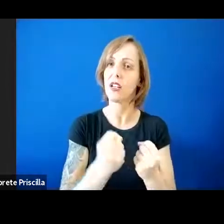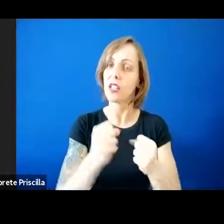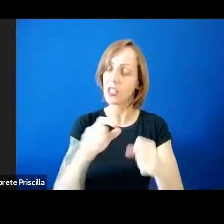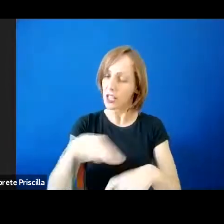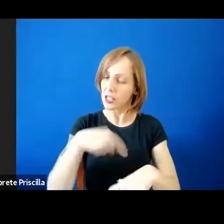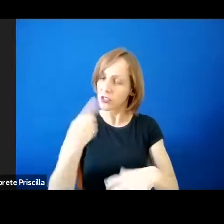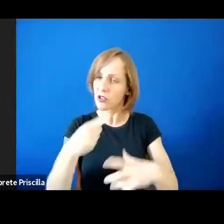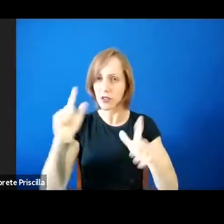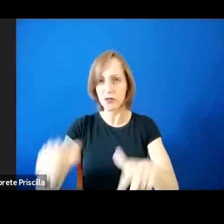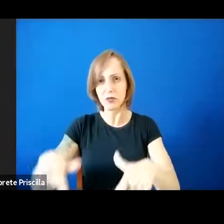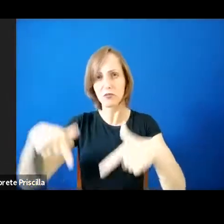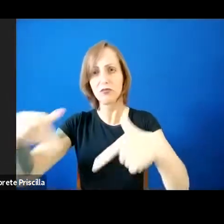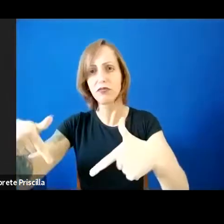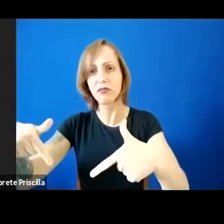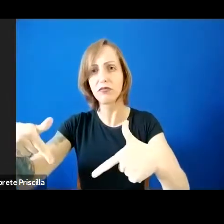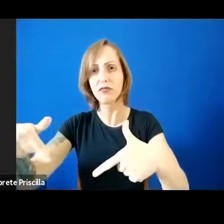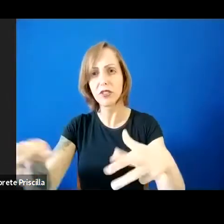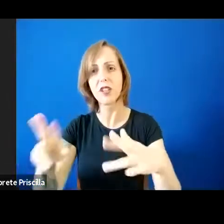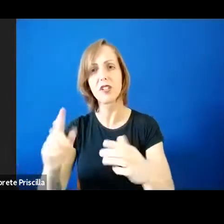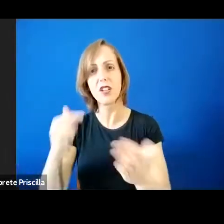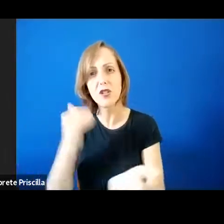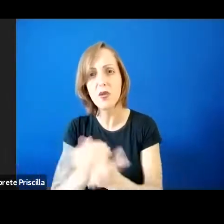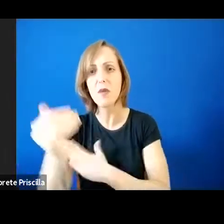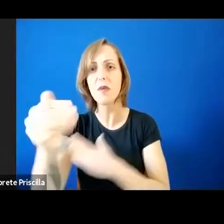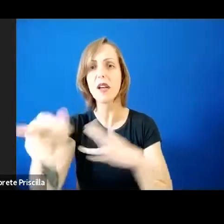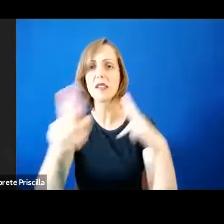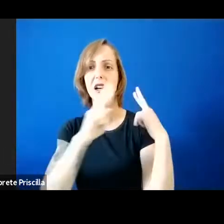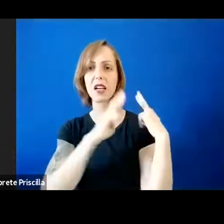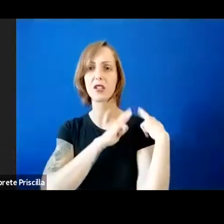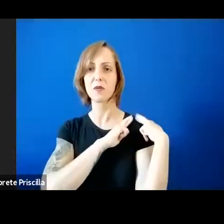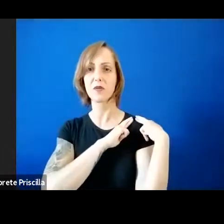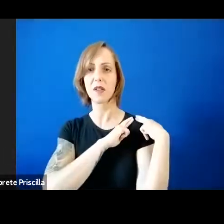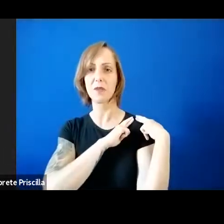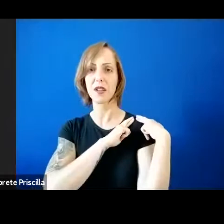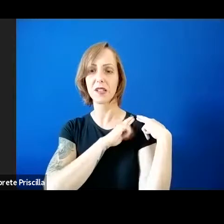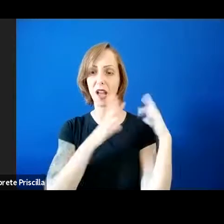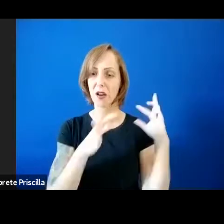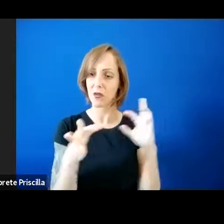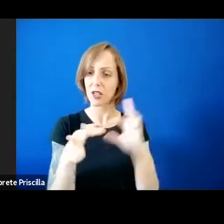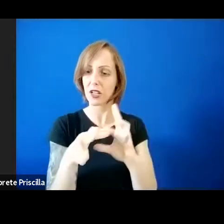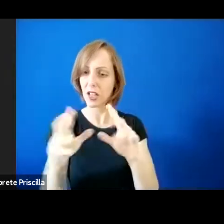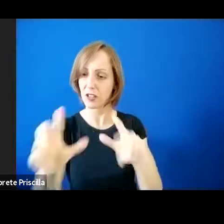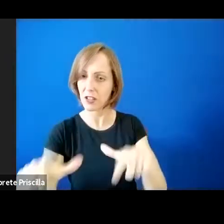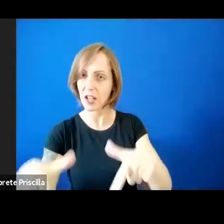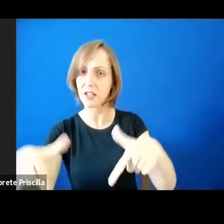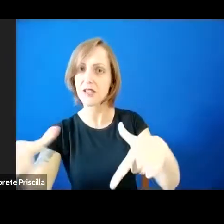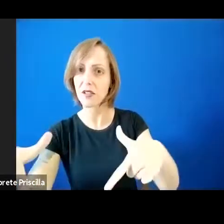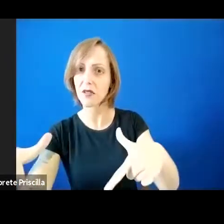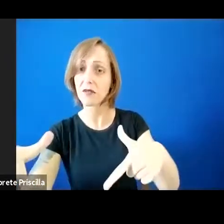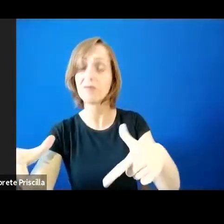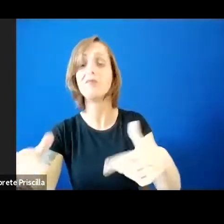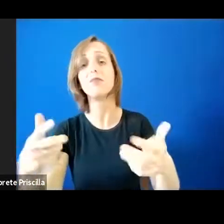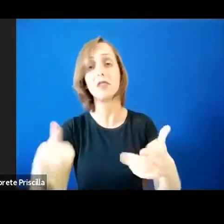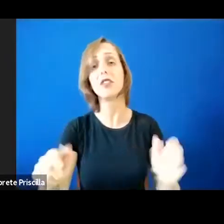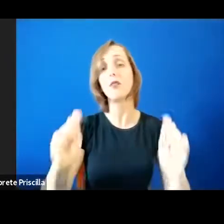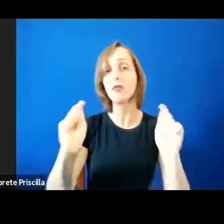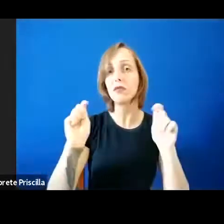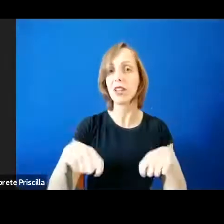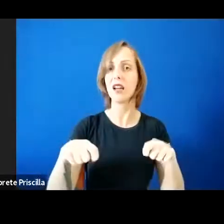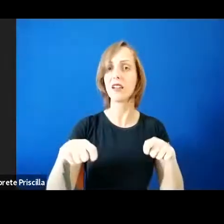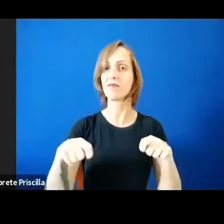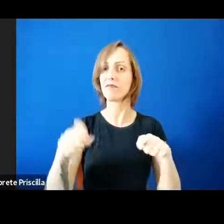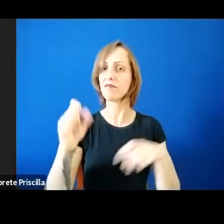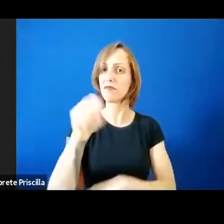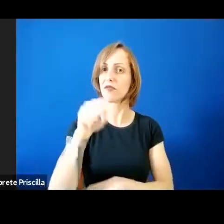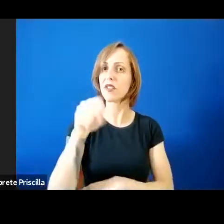ter essa responsabilidade, compromisso com essas ações. A gente pode, sim, fazer desse espaço